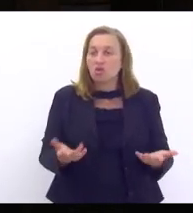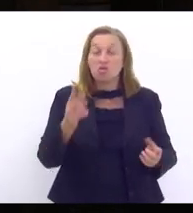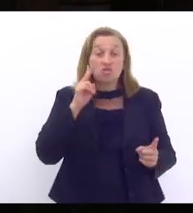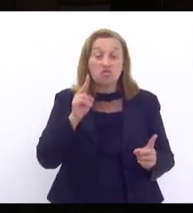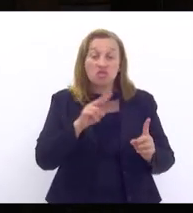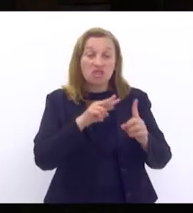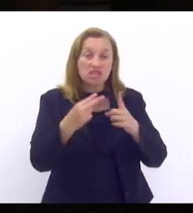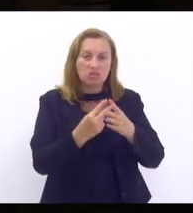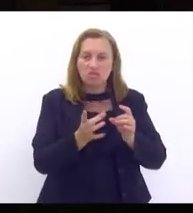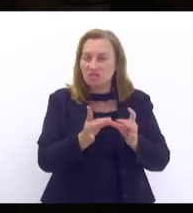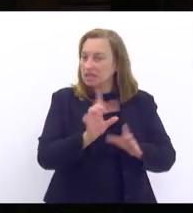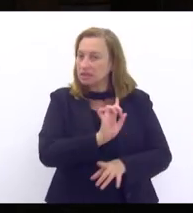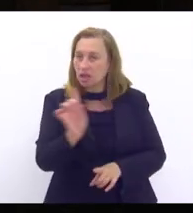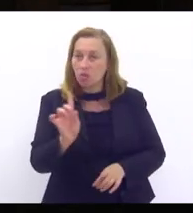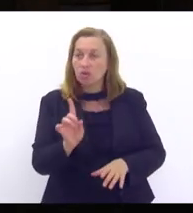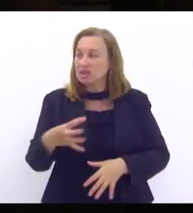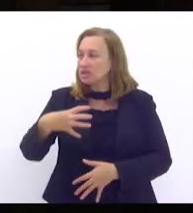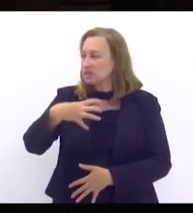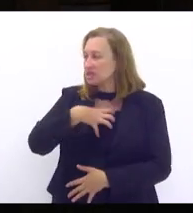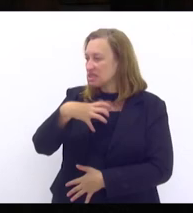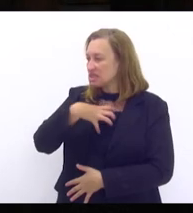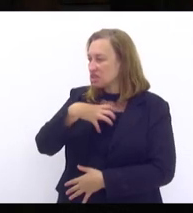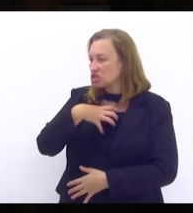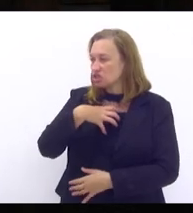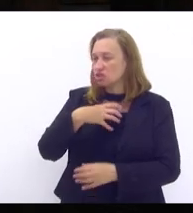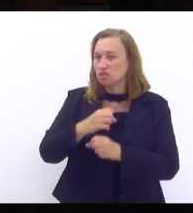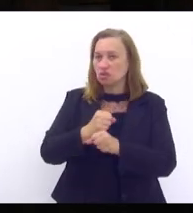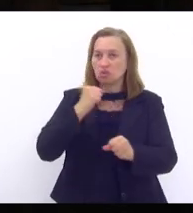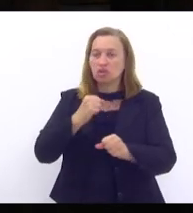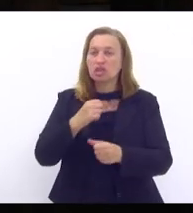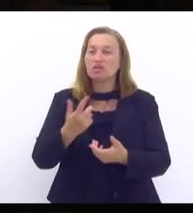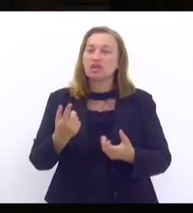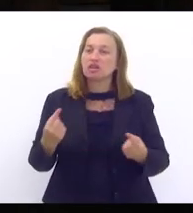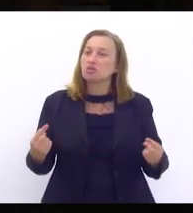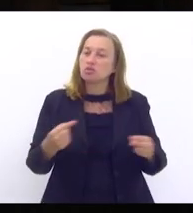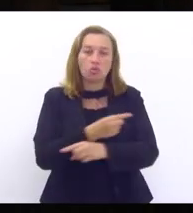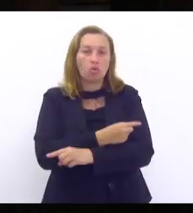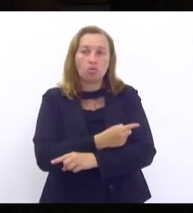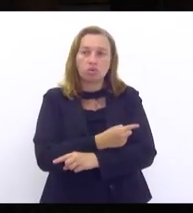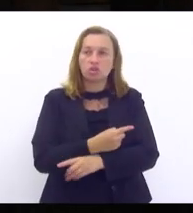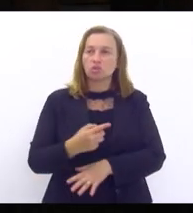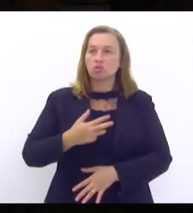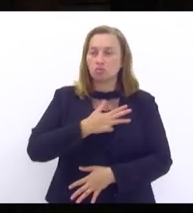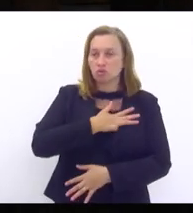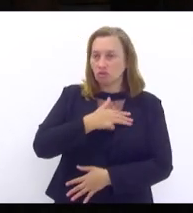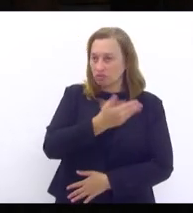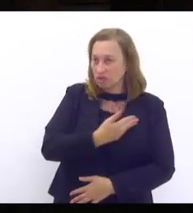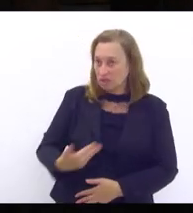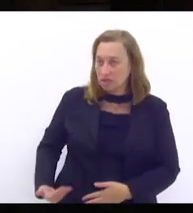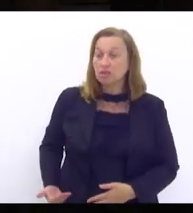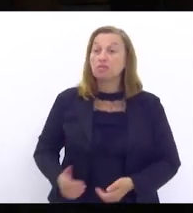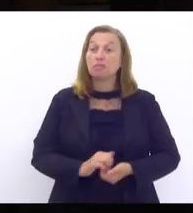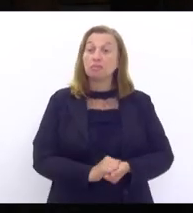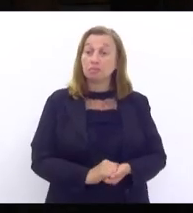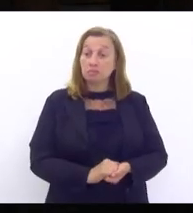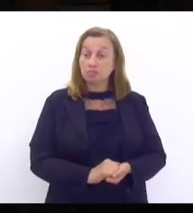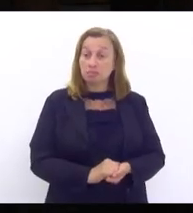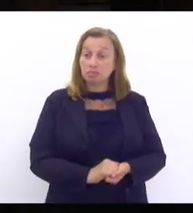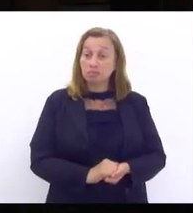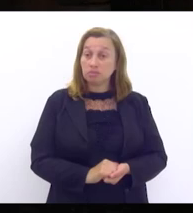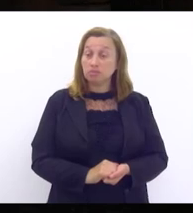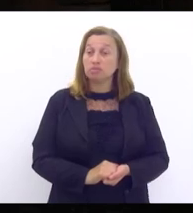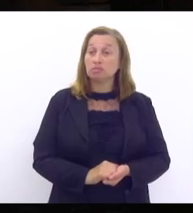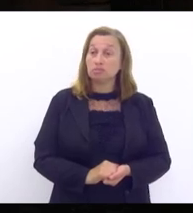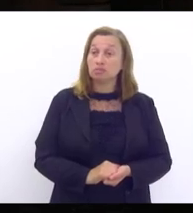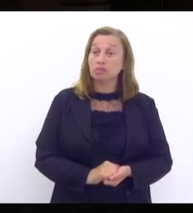o lucro. Nesse sentido, fica aqui a nossa discordância do governo federal e